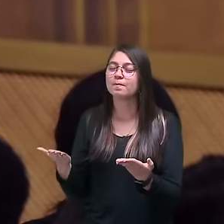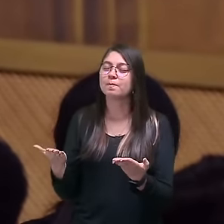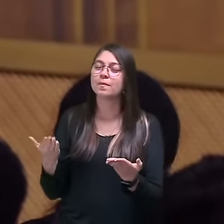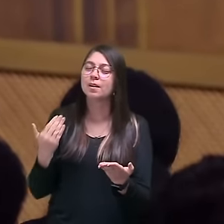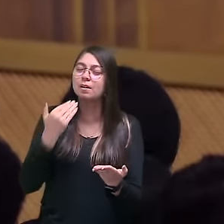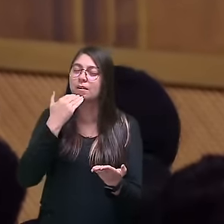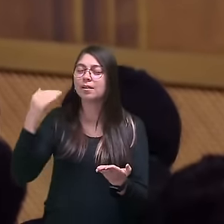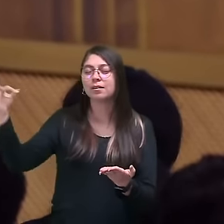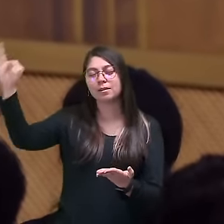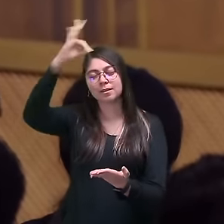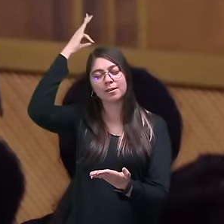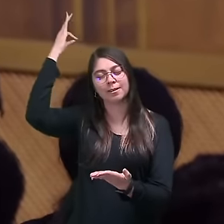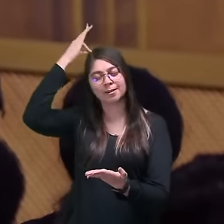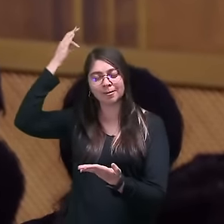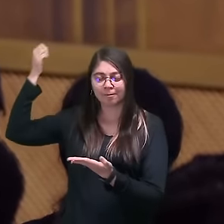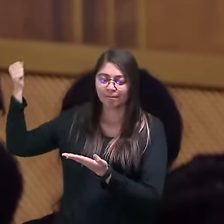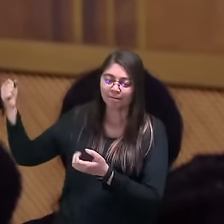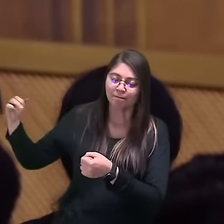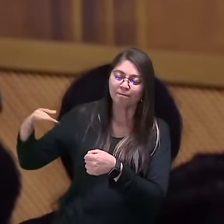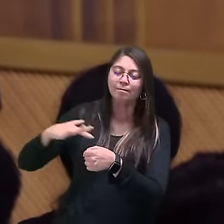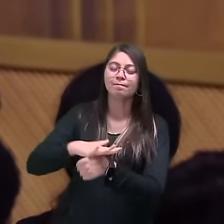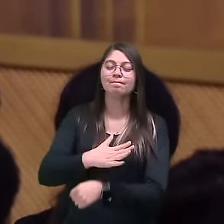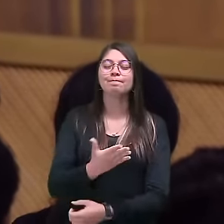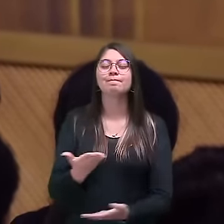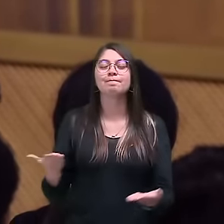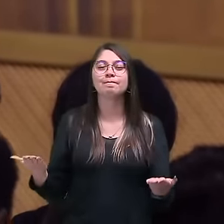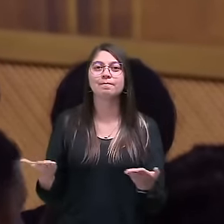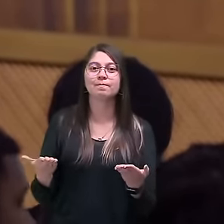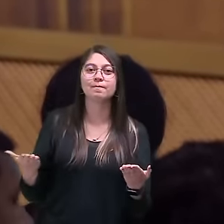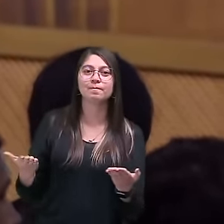Enche Espírito Santo agora.